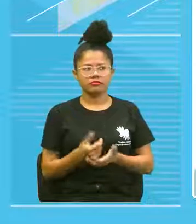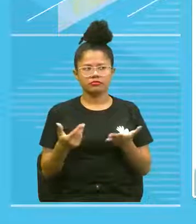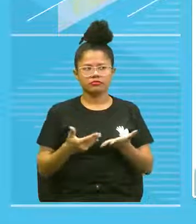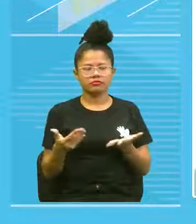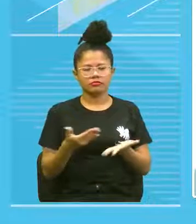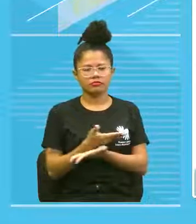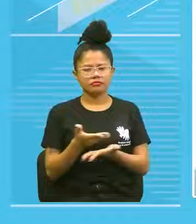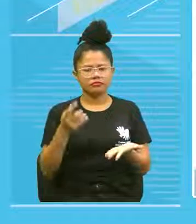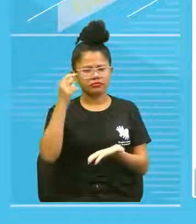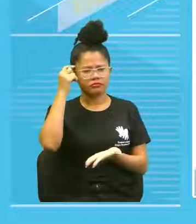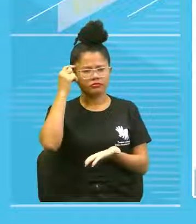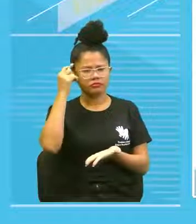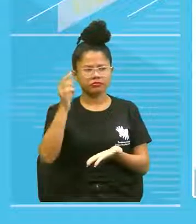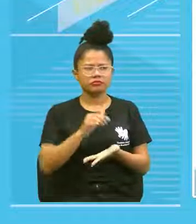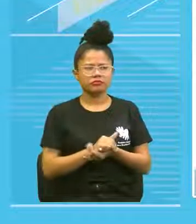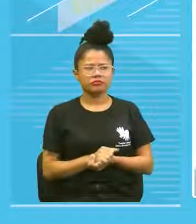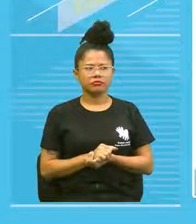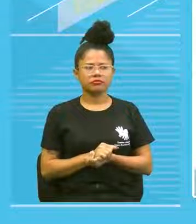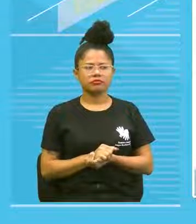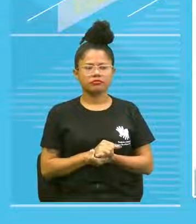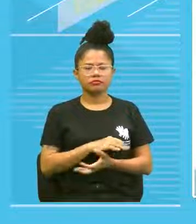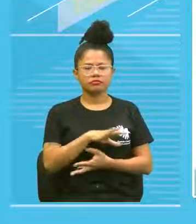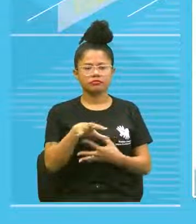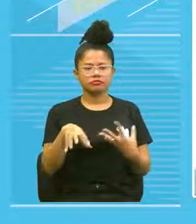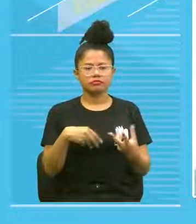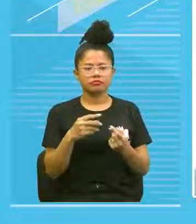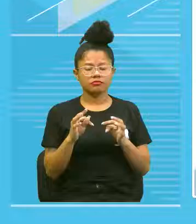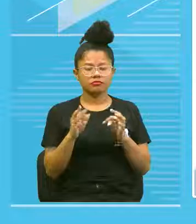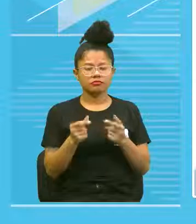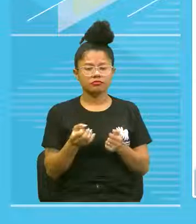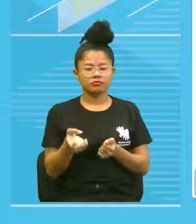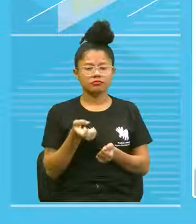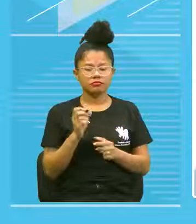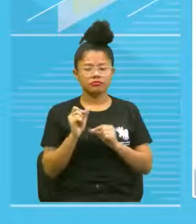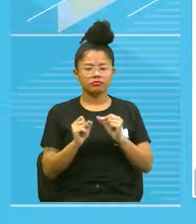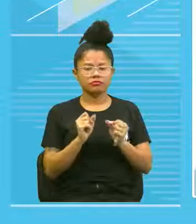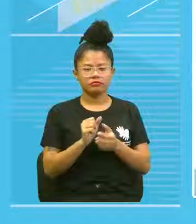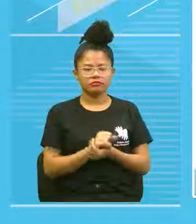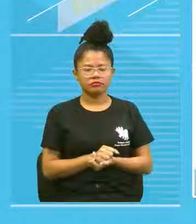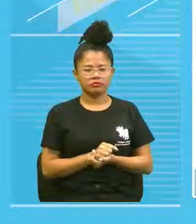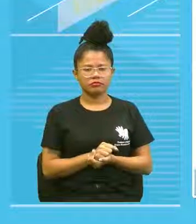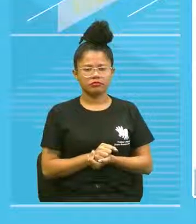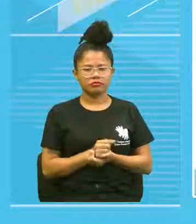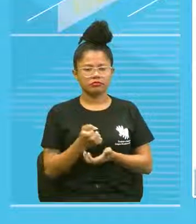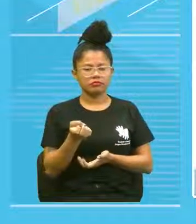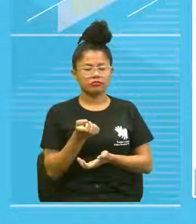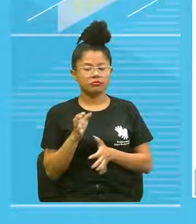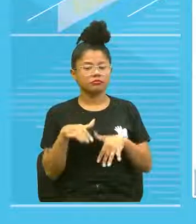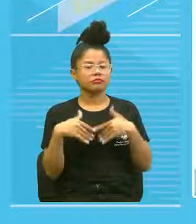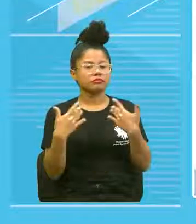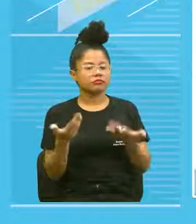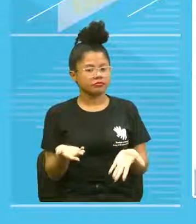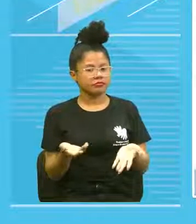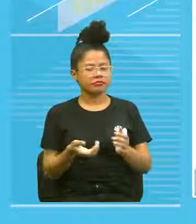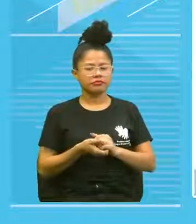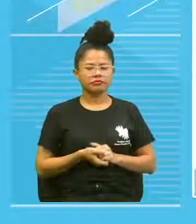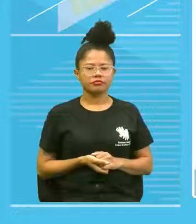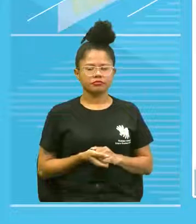tu imagina e o mundo inteiro queria o que preferiria o quê